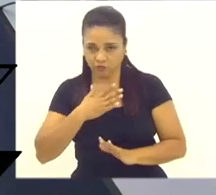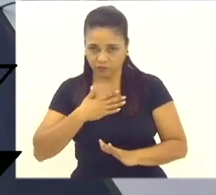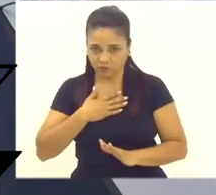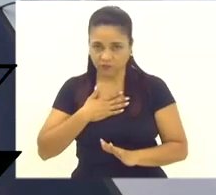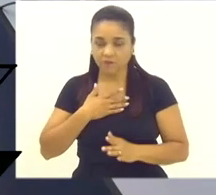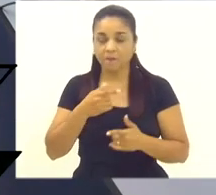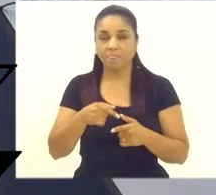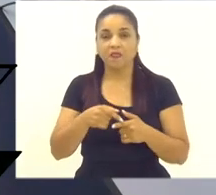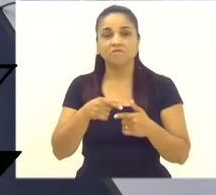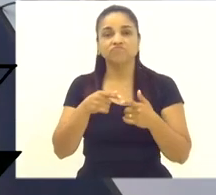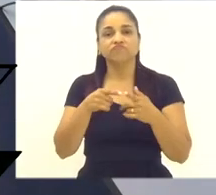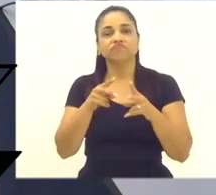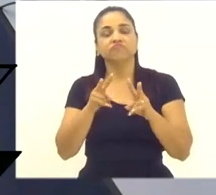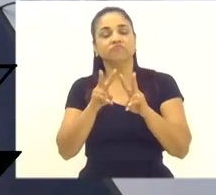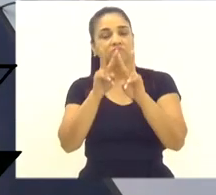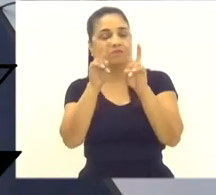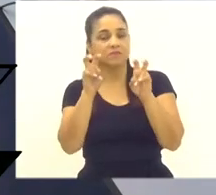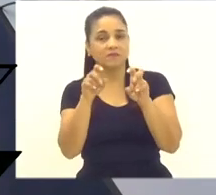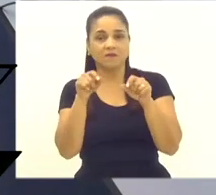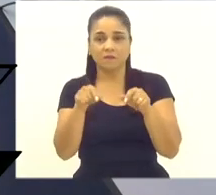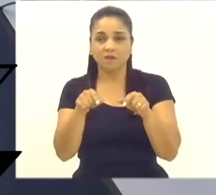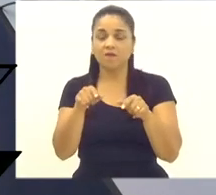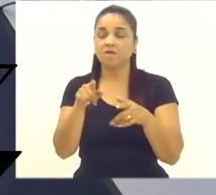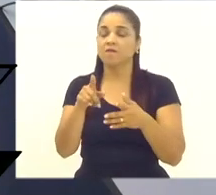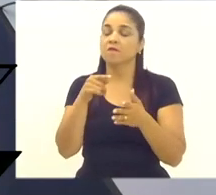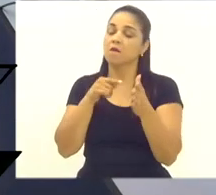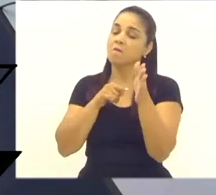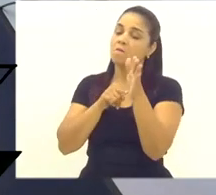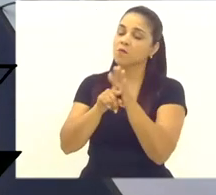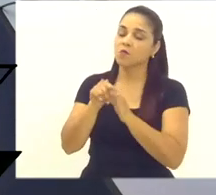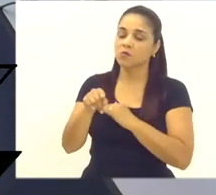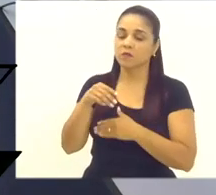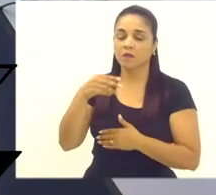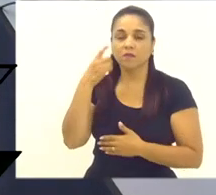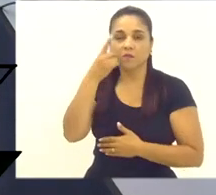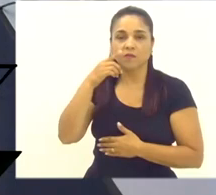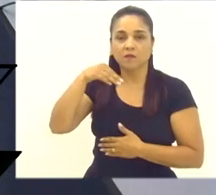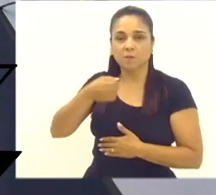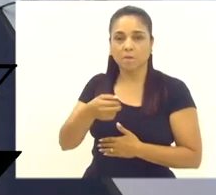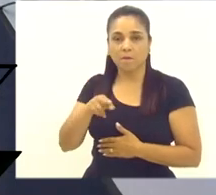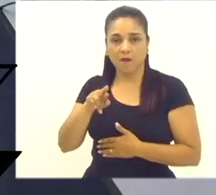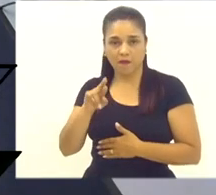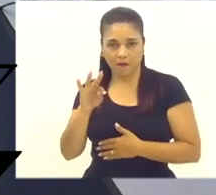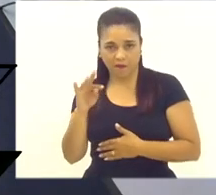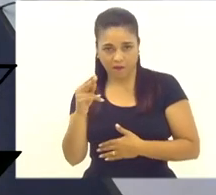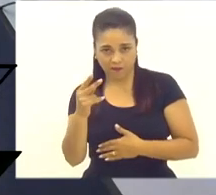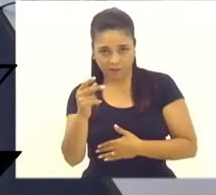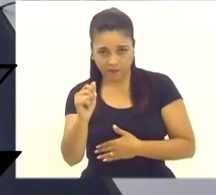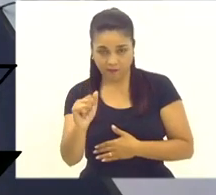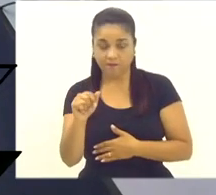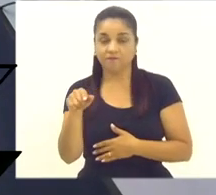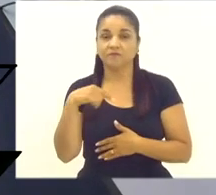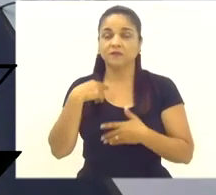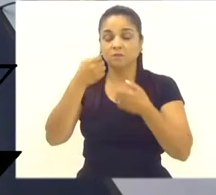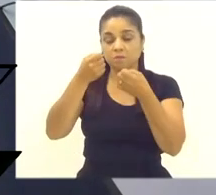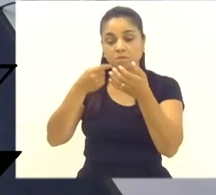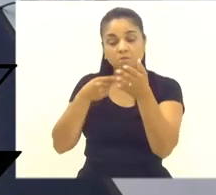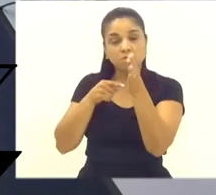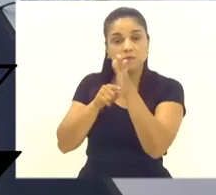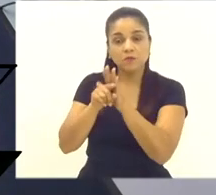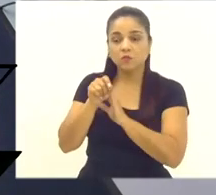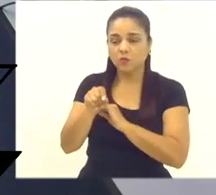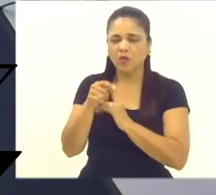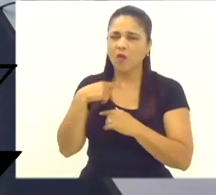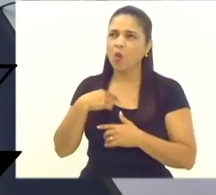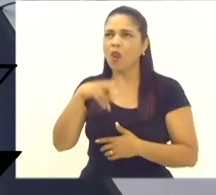a questão que a deputada Marta Rocha levantou eu me lembro que quando fiz um